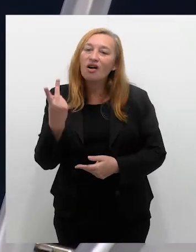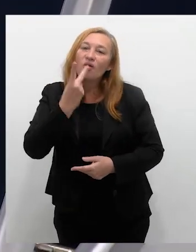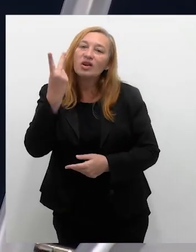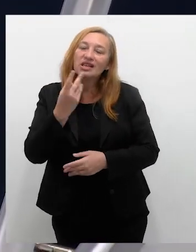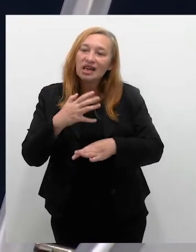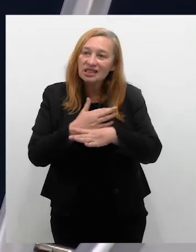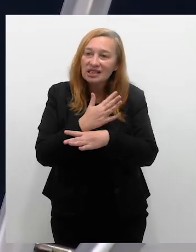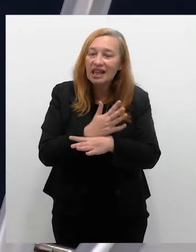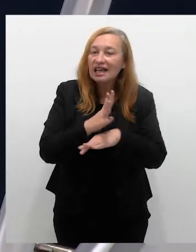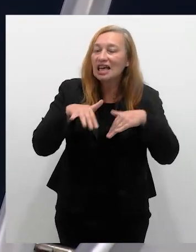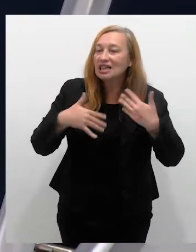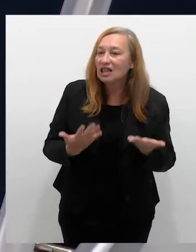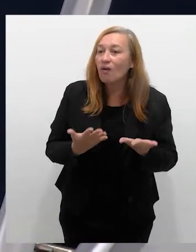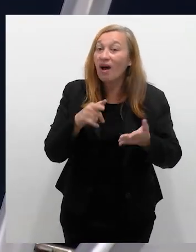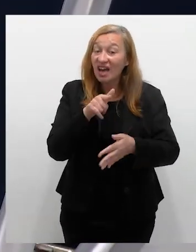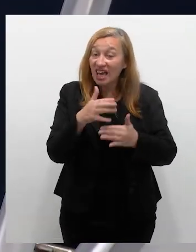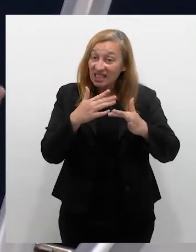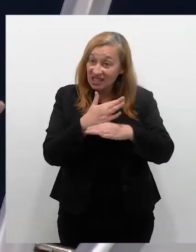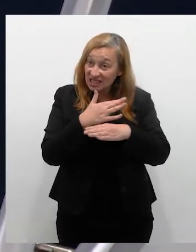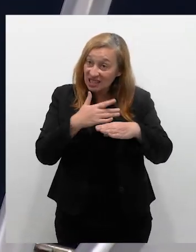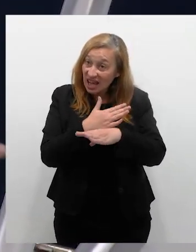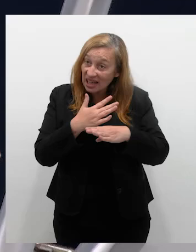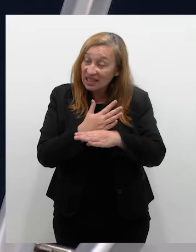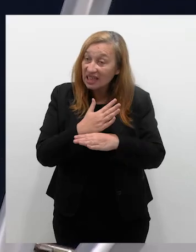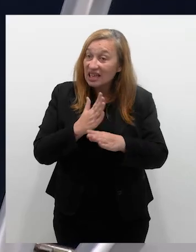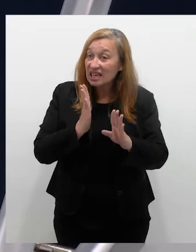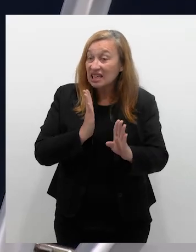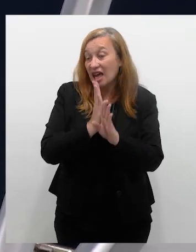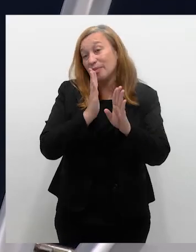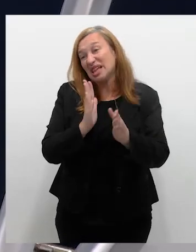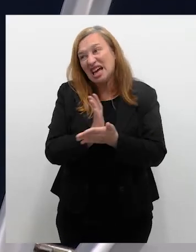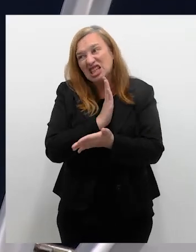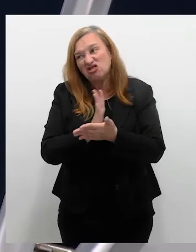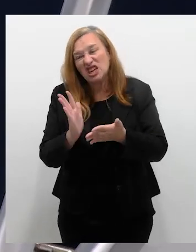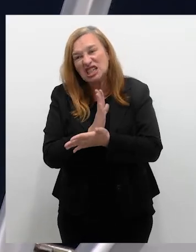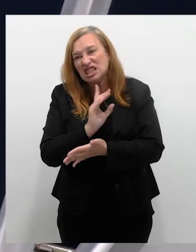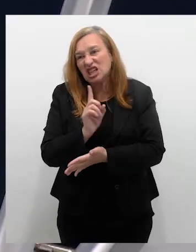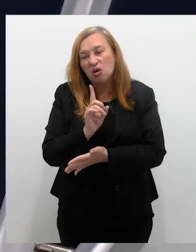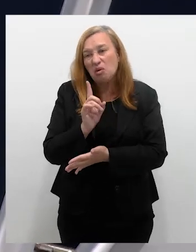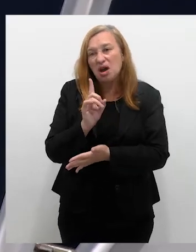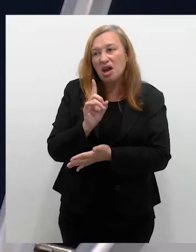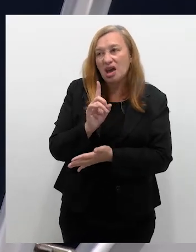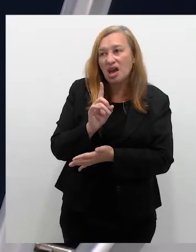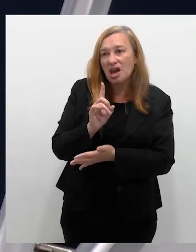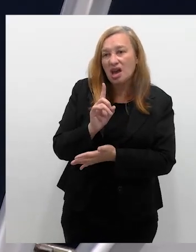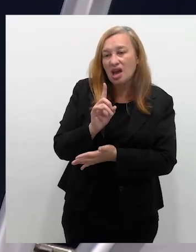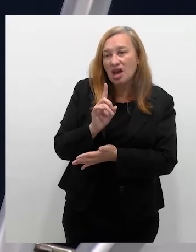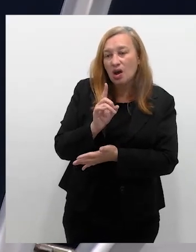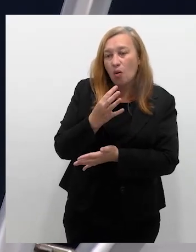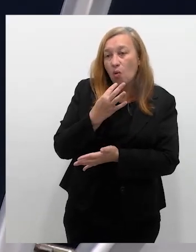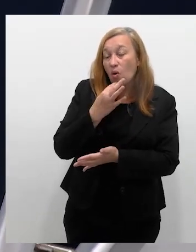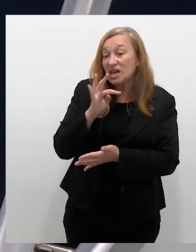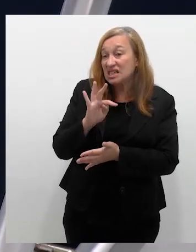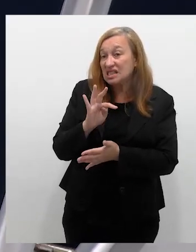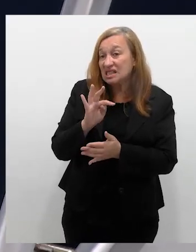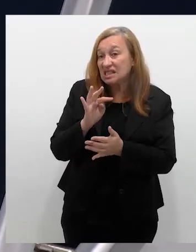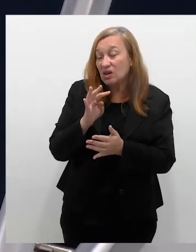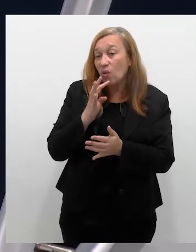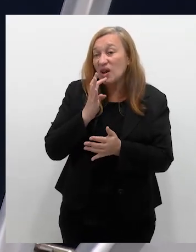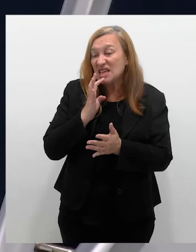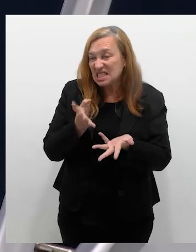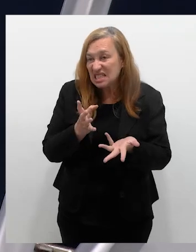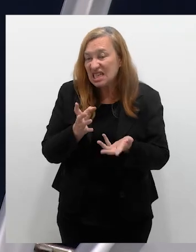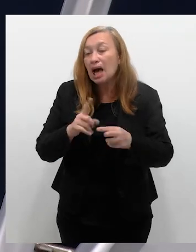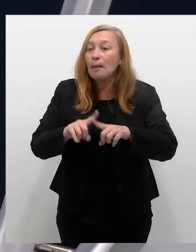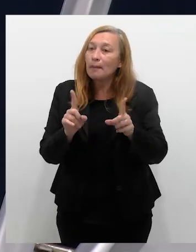a cidade. Então, aquela cidade que, de repente, às vezes não é nem muito conhecida, falada sobre ela,